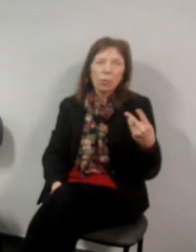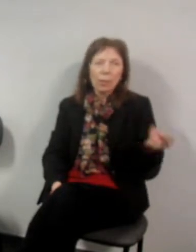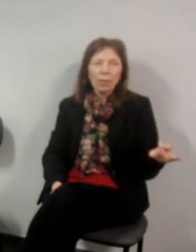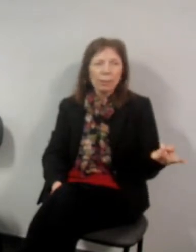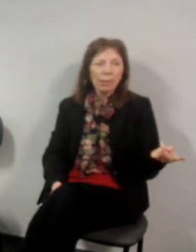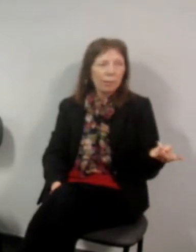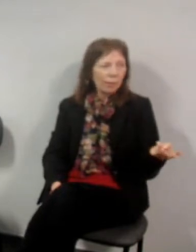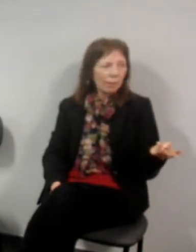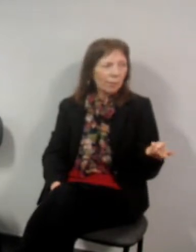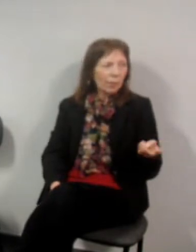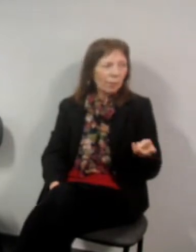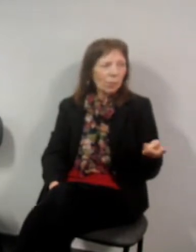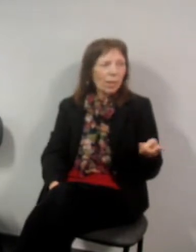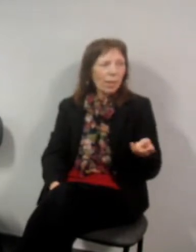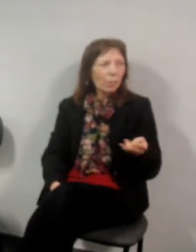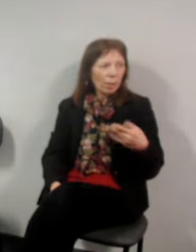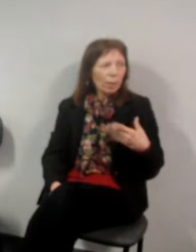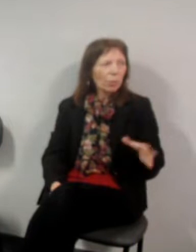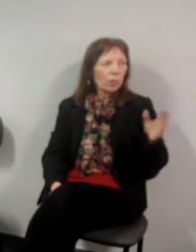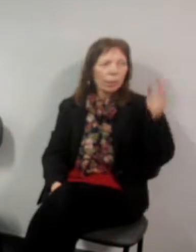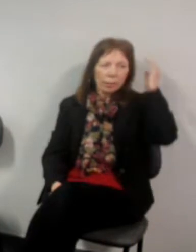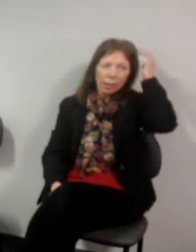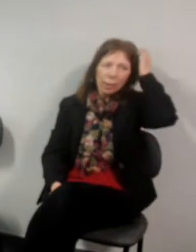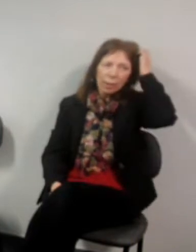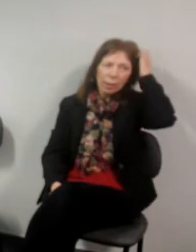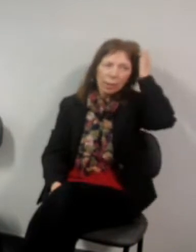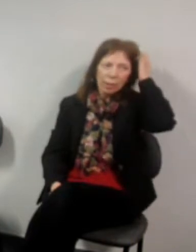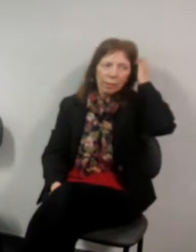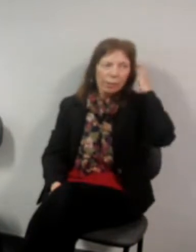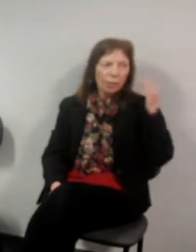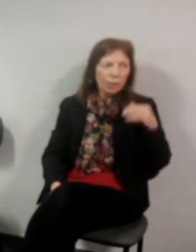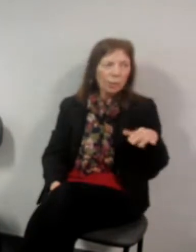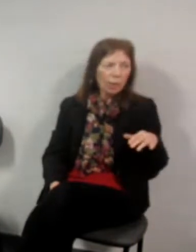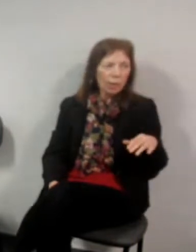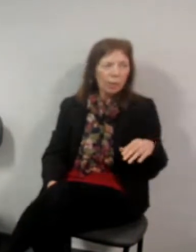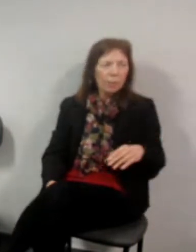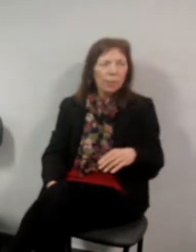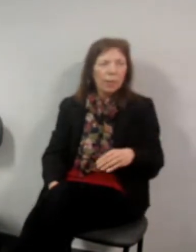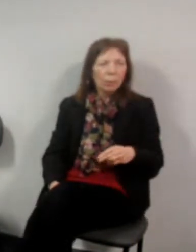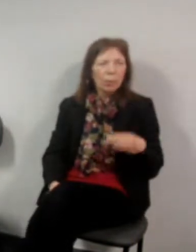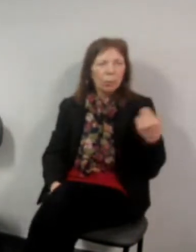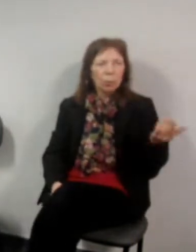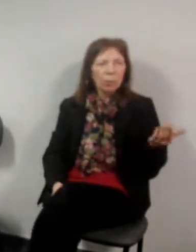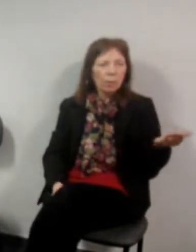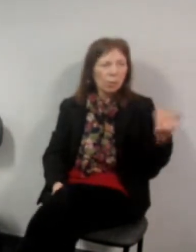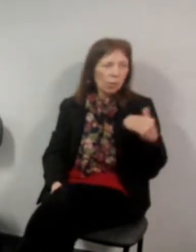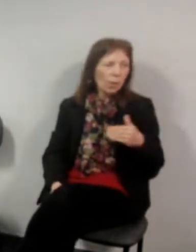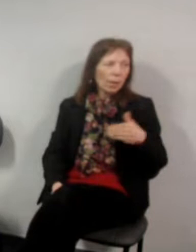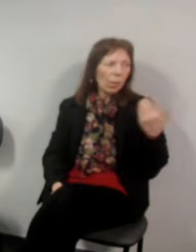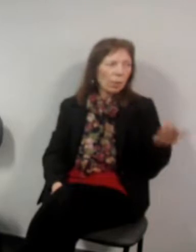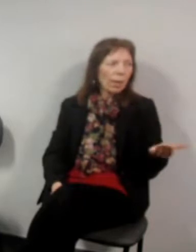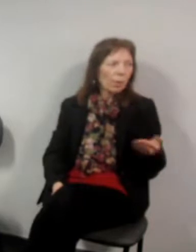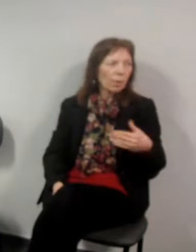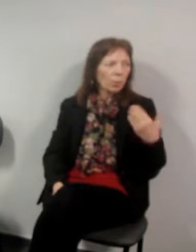já começa a ficar com diarreia por causa da falta de flora, né? Agora, no adulto, às vezes não dá